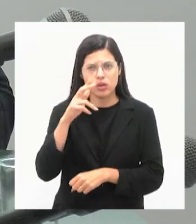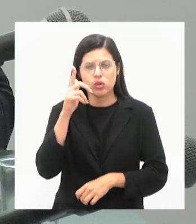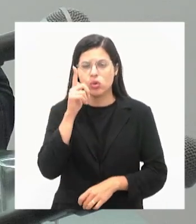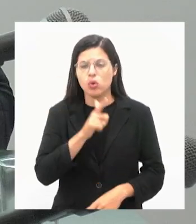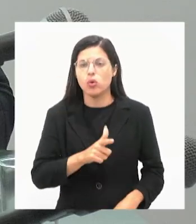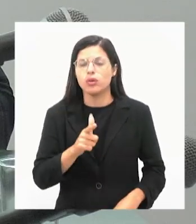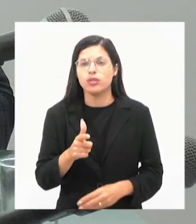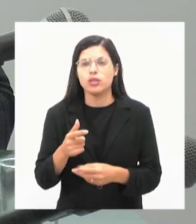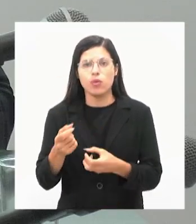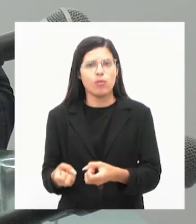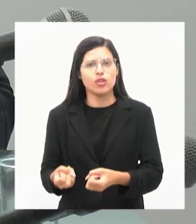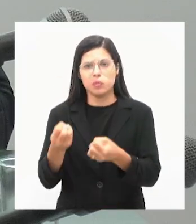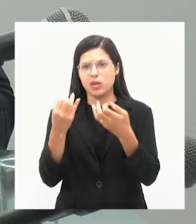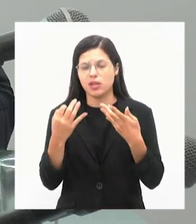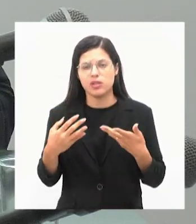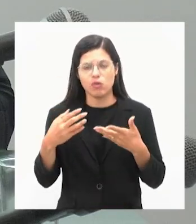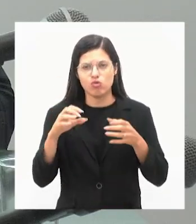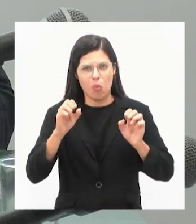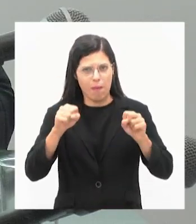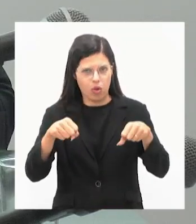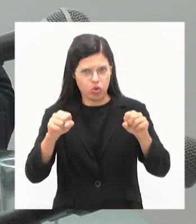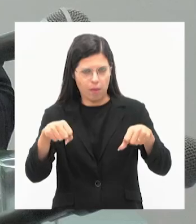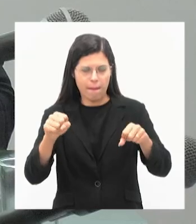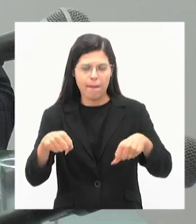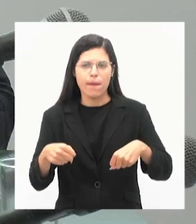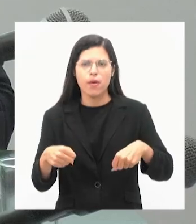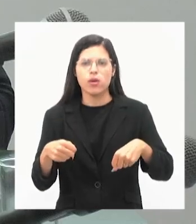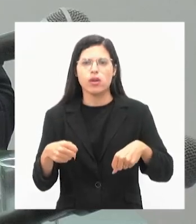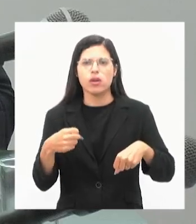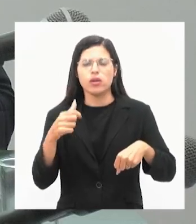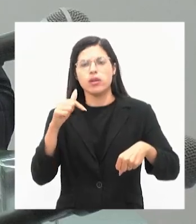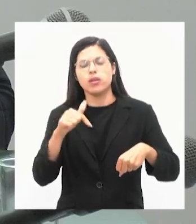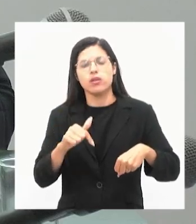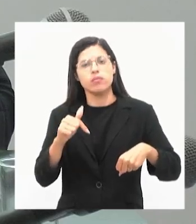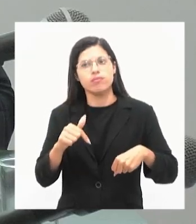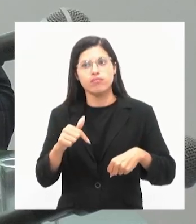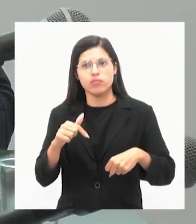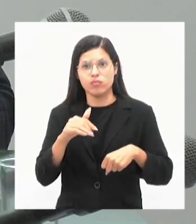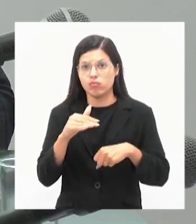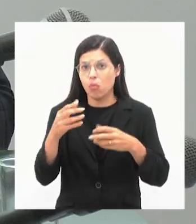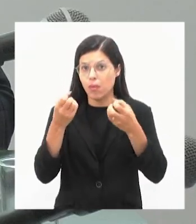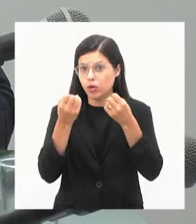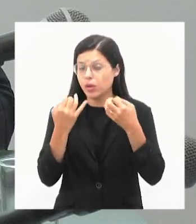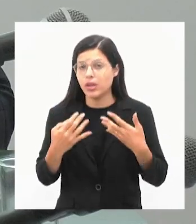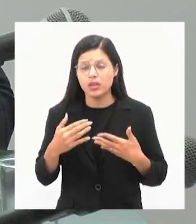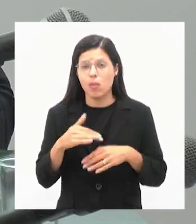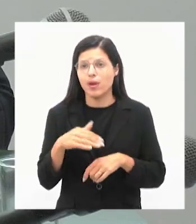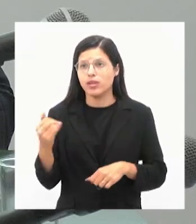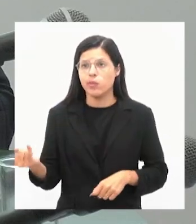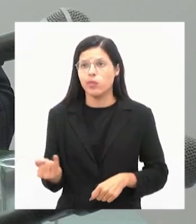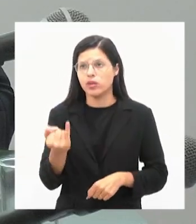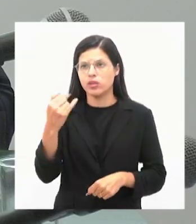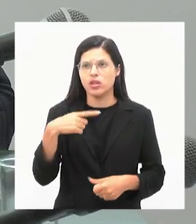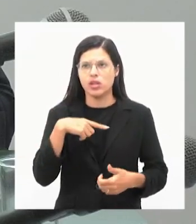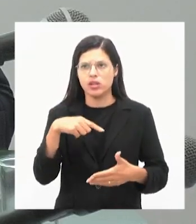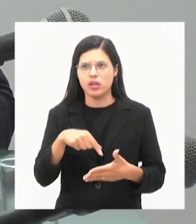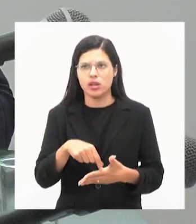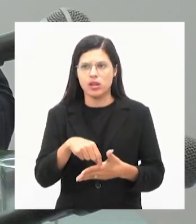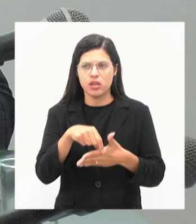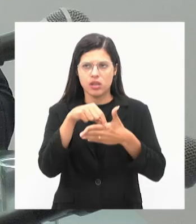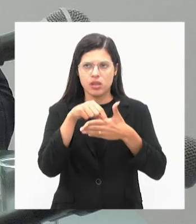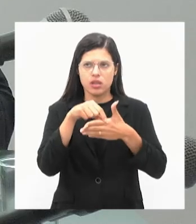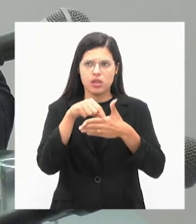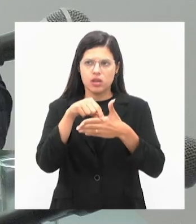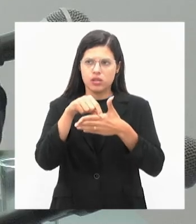motoboy que talvez tenha sido o relato mais importante de todas as nossas fiscalizações, e ele exerce alguma liderança, porque